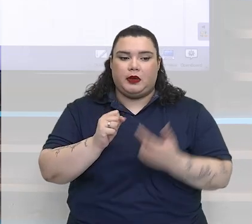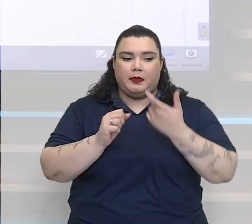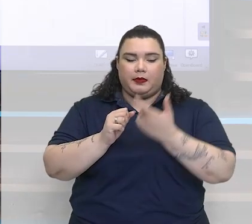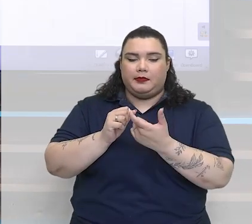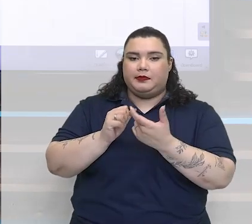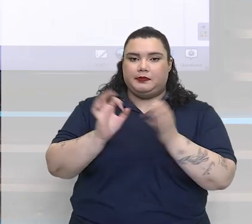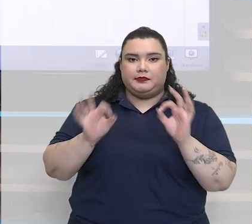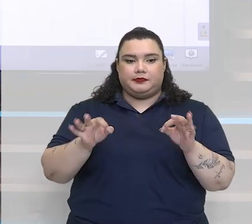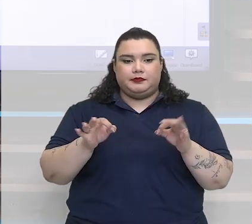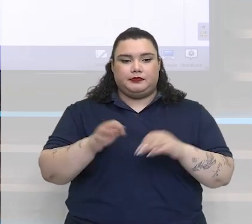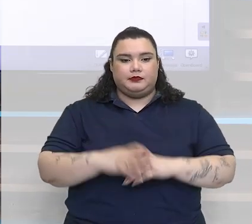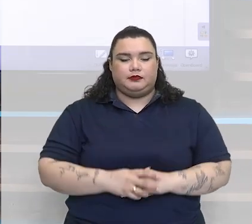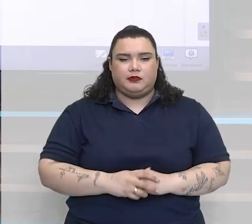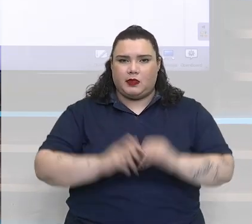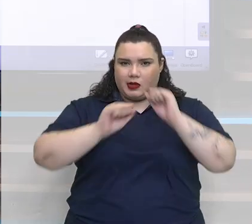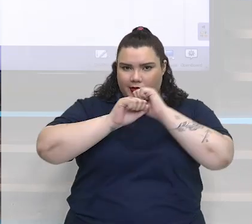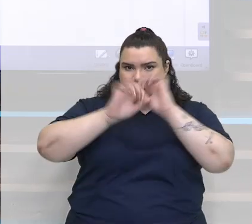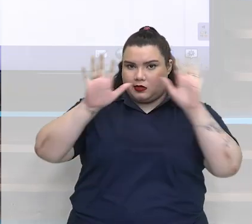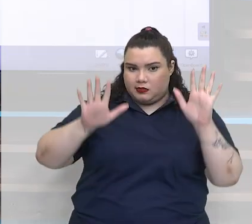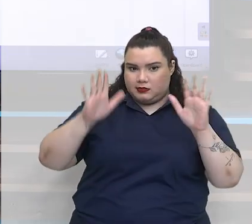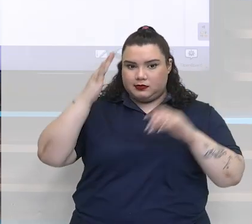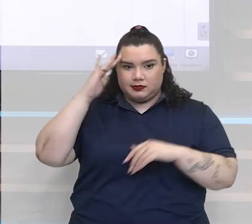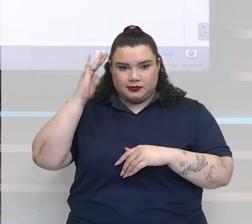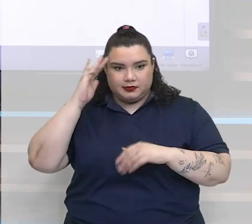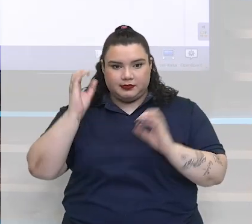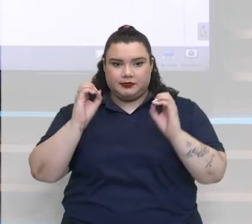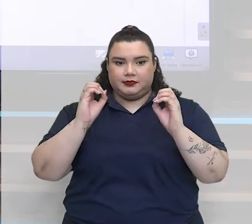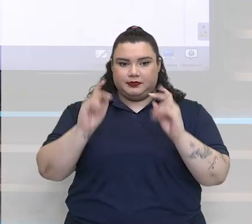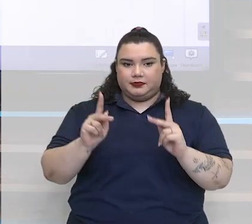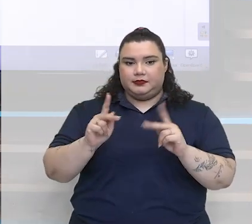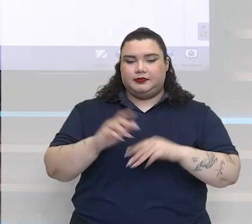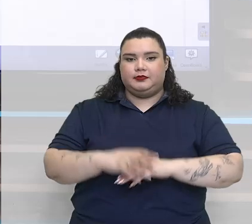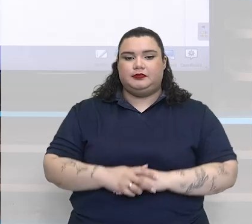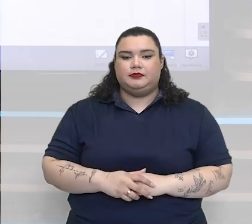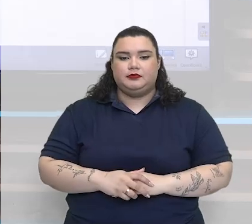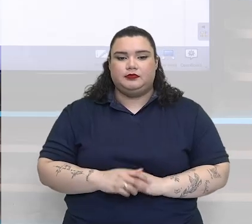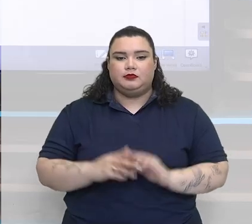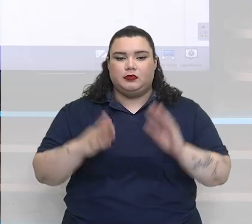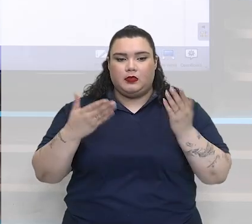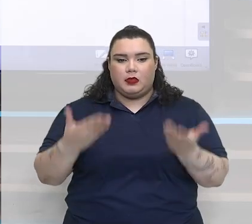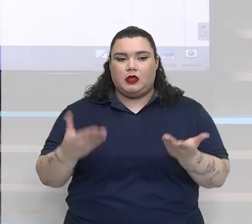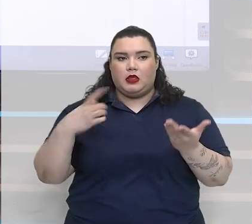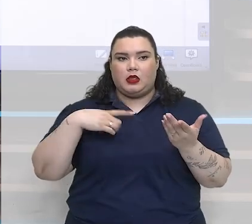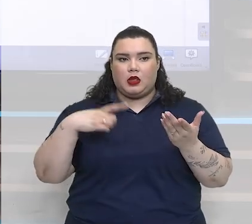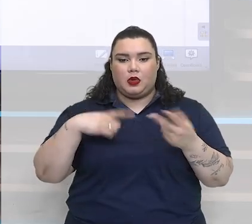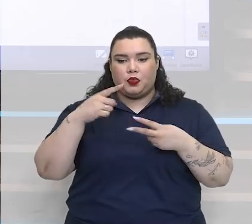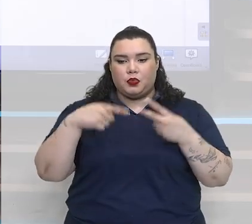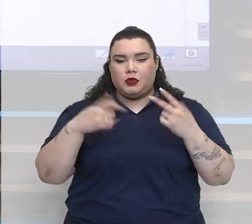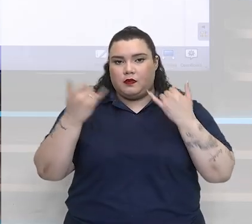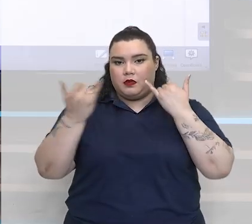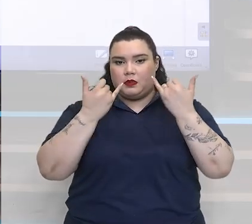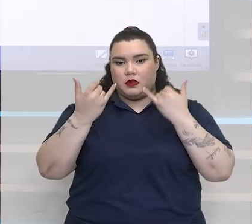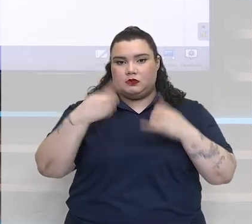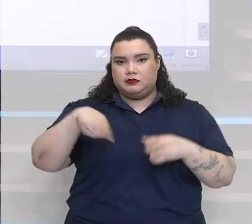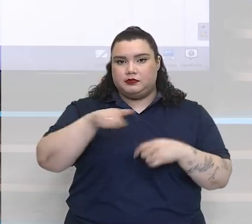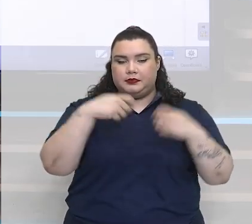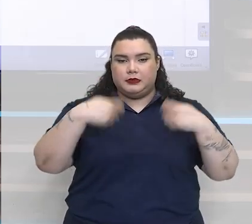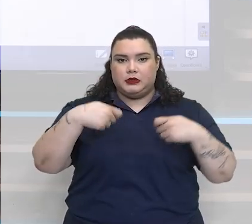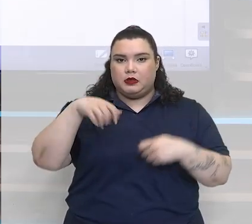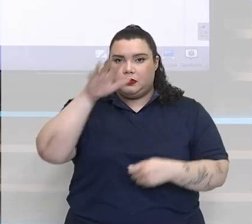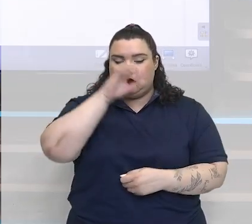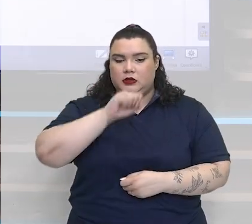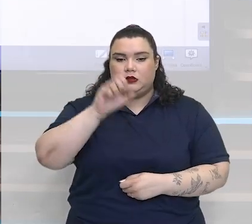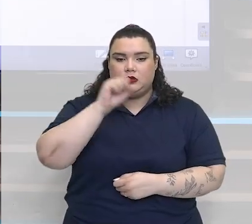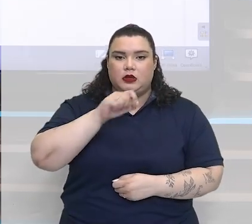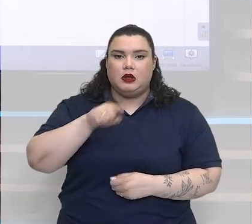da palavra. Gente, isso ficou claro para você? Ficou? Muito bem. Aqui são 2 pontos que você tem que aprender na